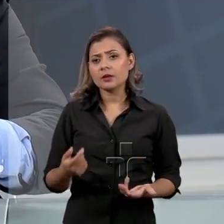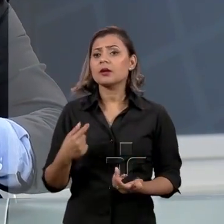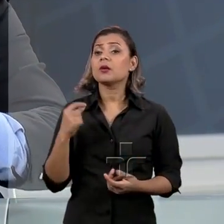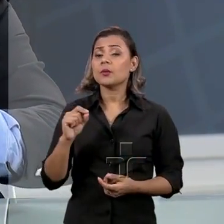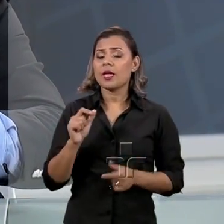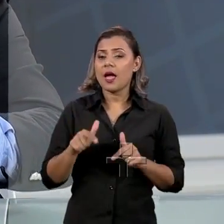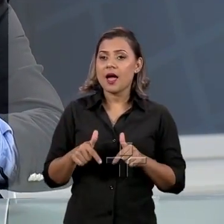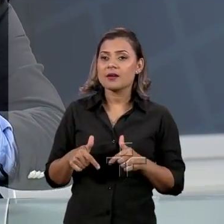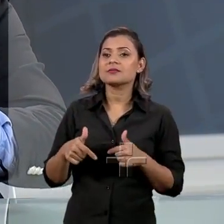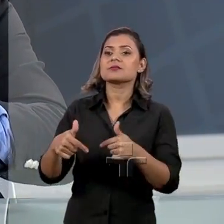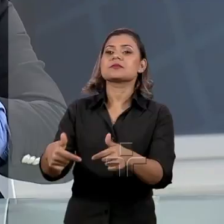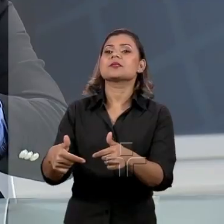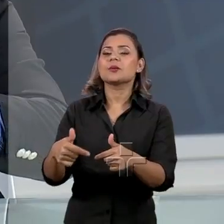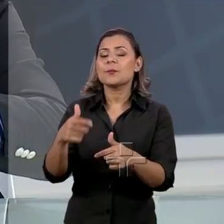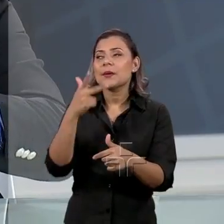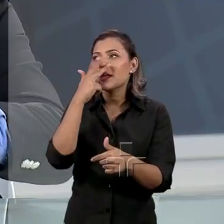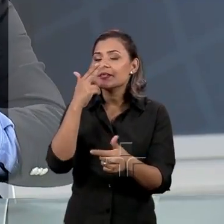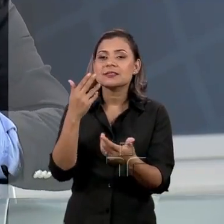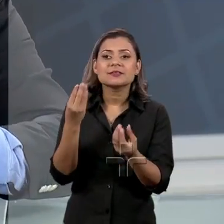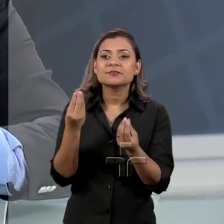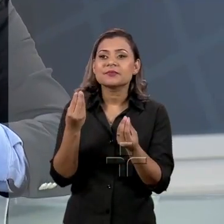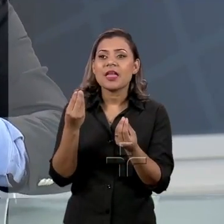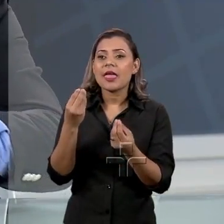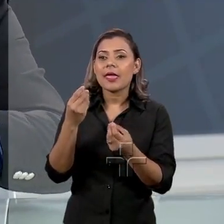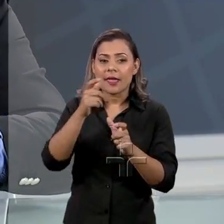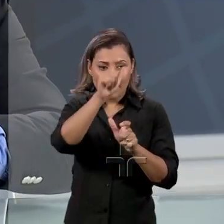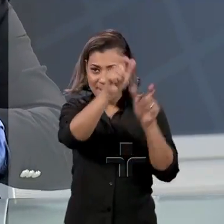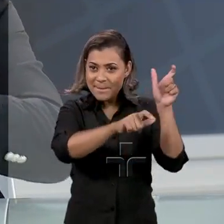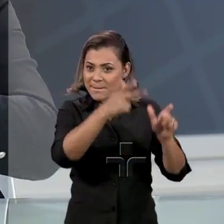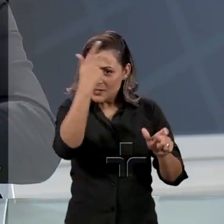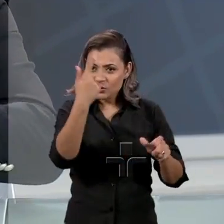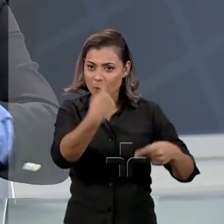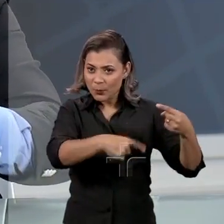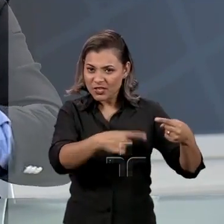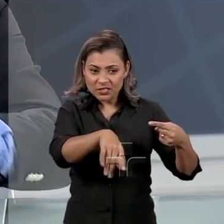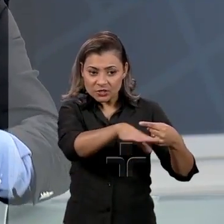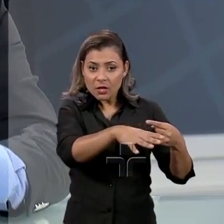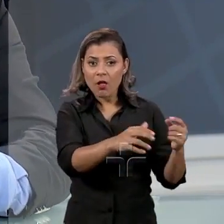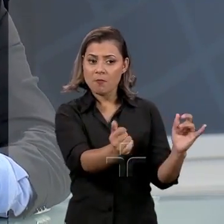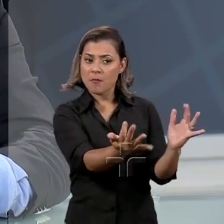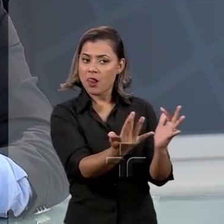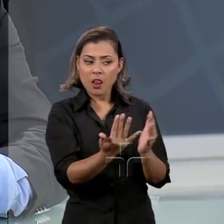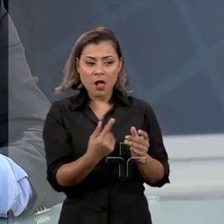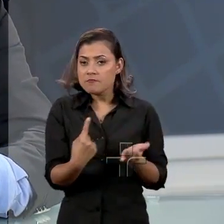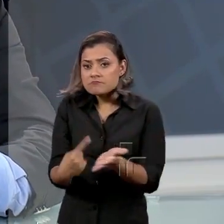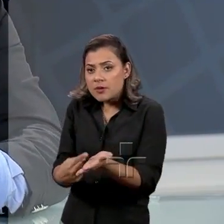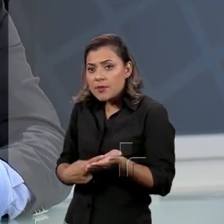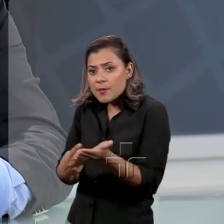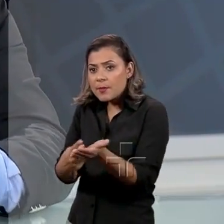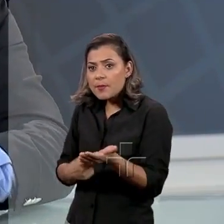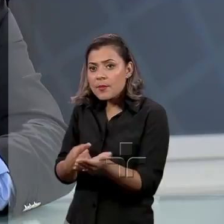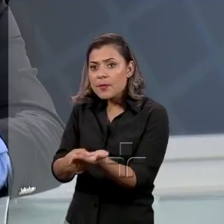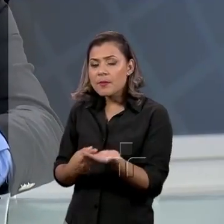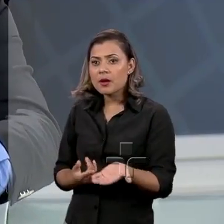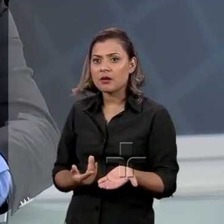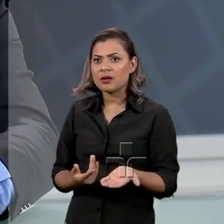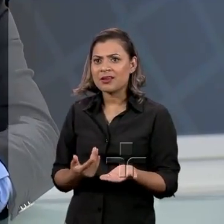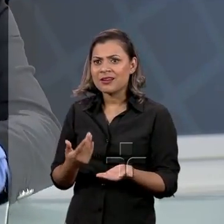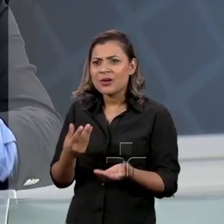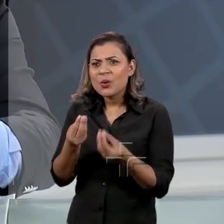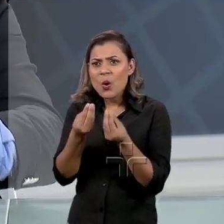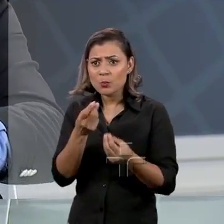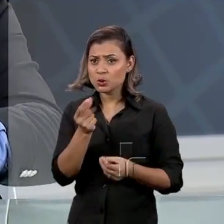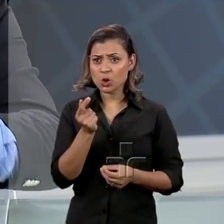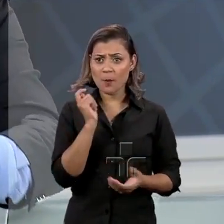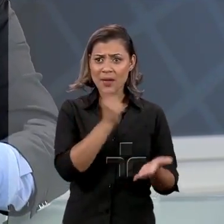da ação e dos atores políticos se juntaram para também fazer esse tipo de intervenção. A gente imaginava que eles só recebiam dinheiro